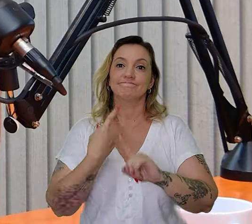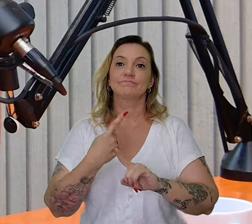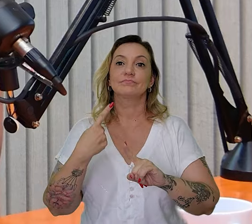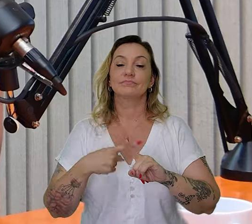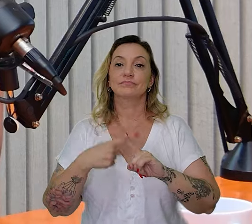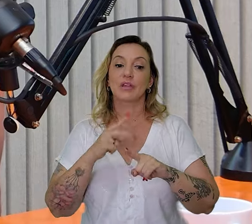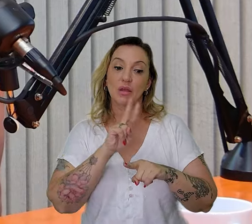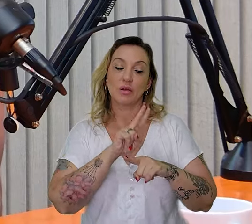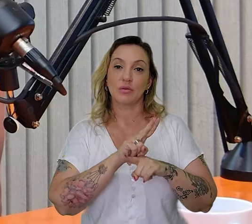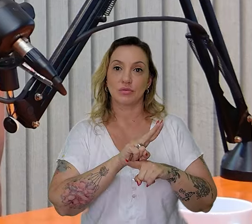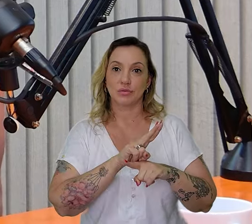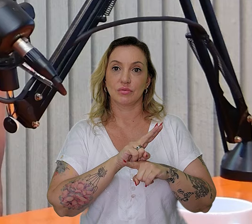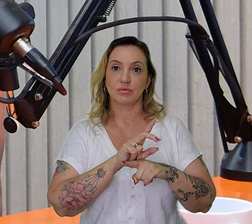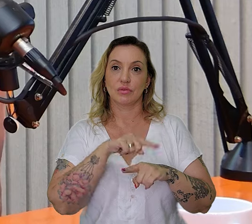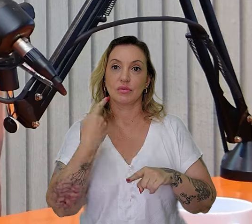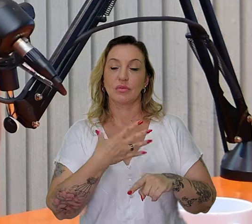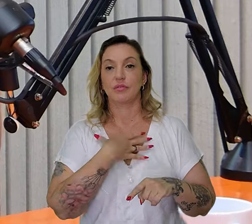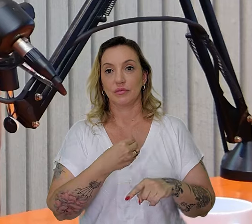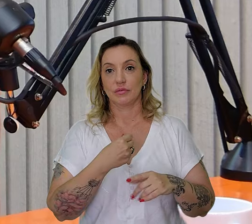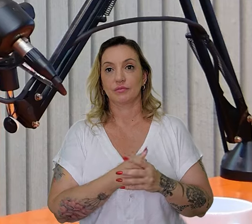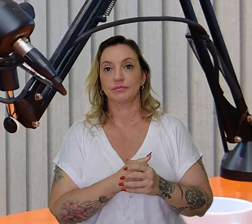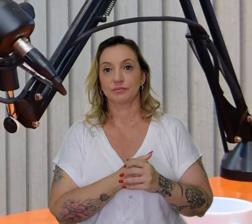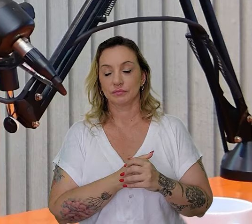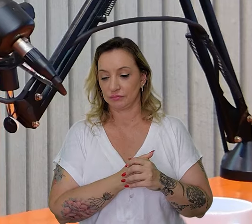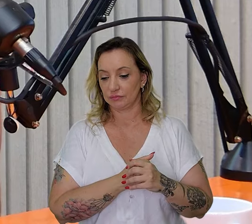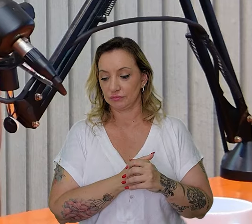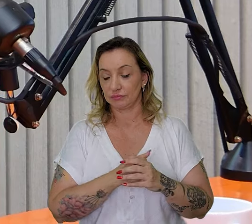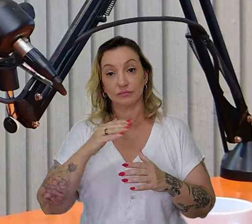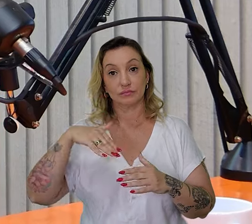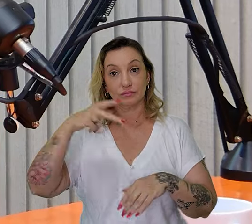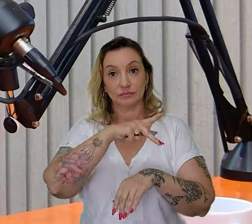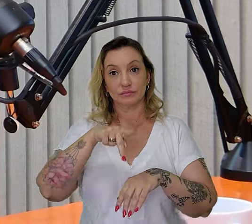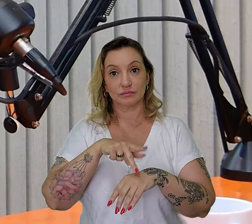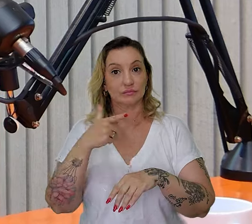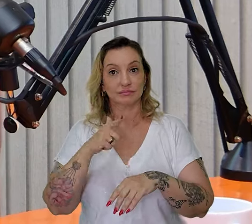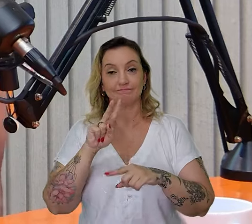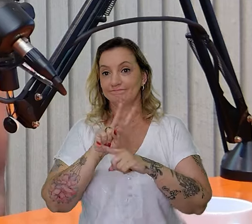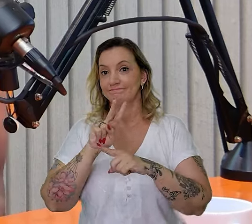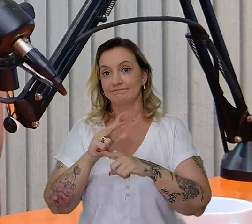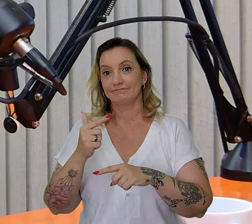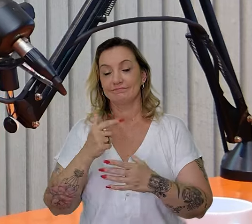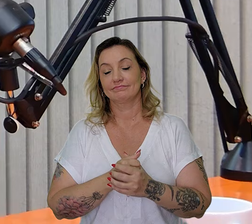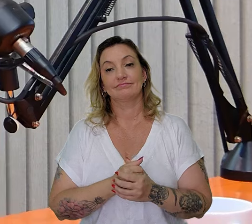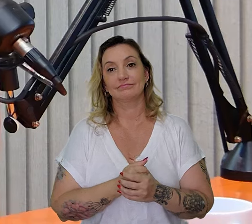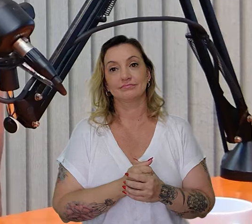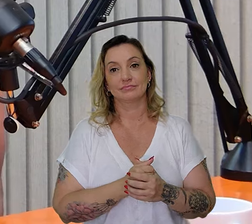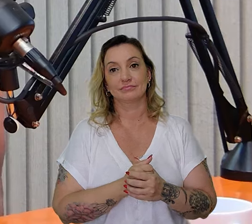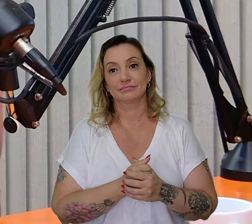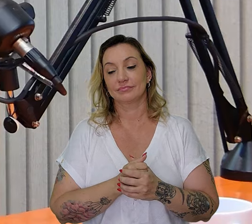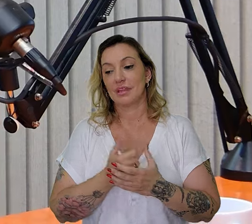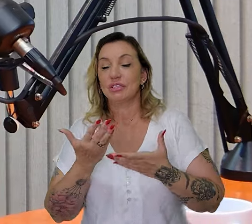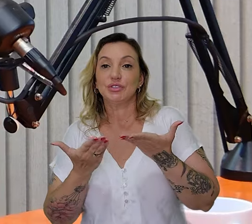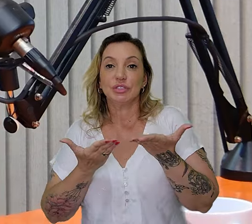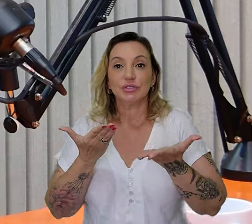né os nossos filhos e lá fora não tem essa proteção não tem jeitinho não tem negociação